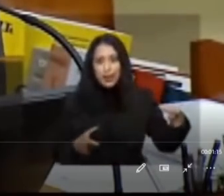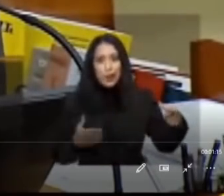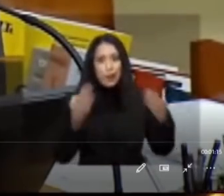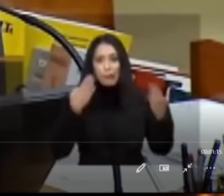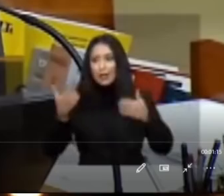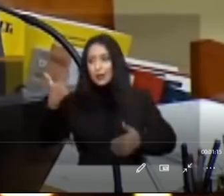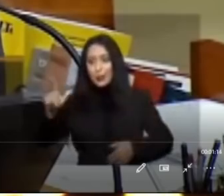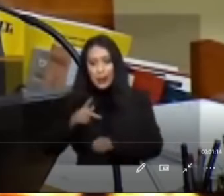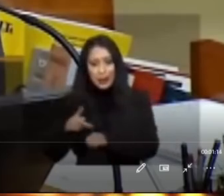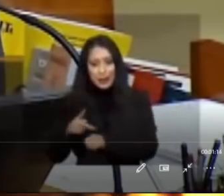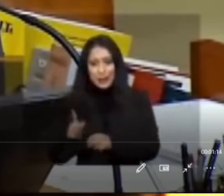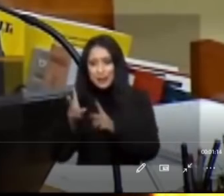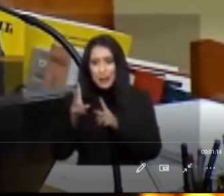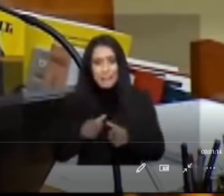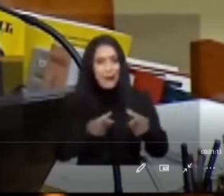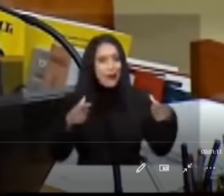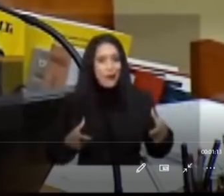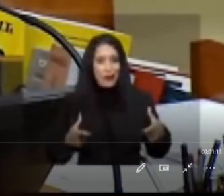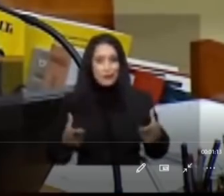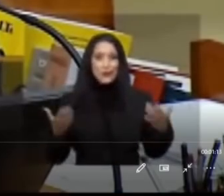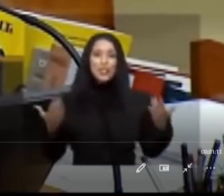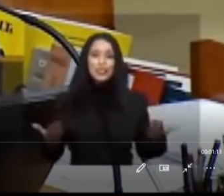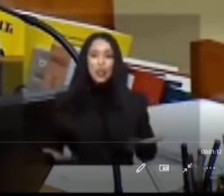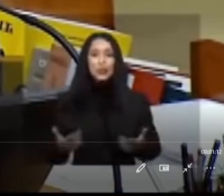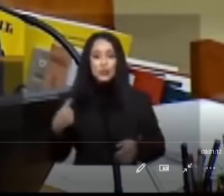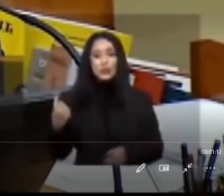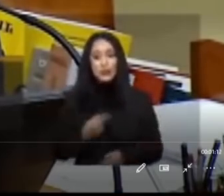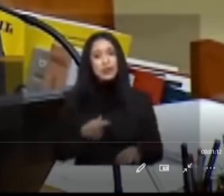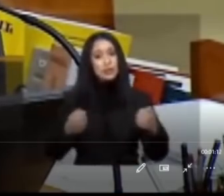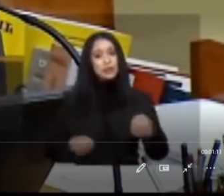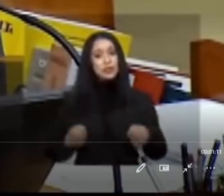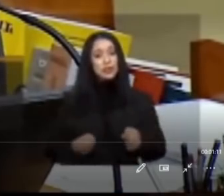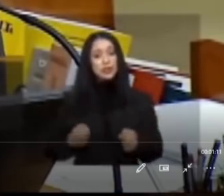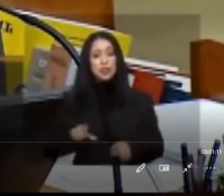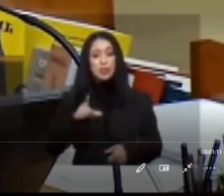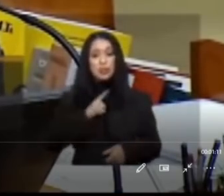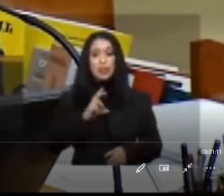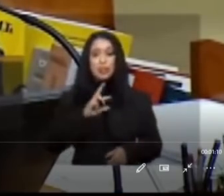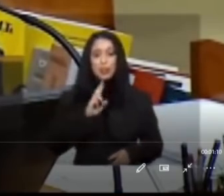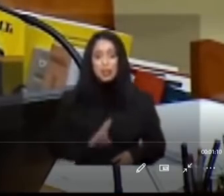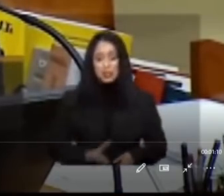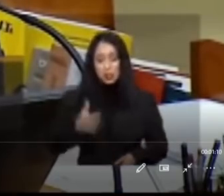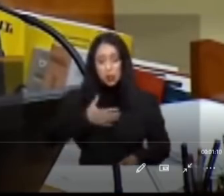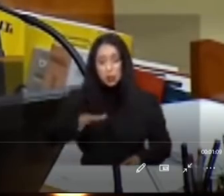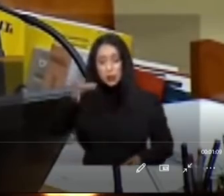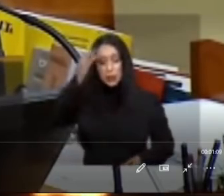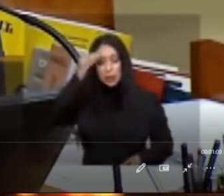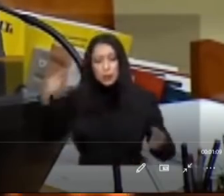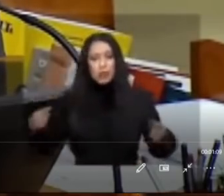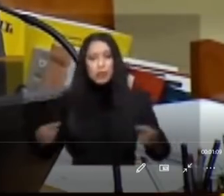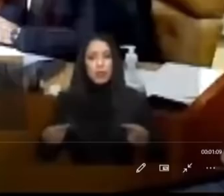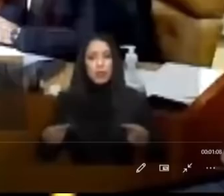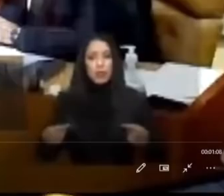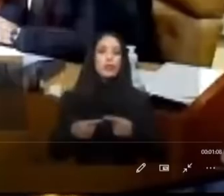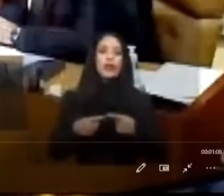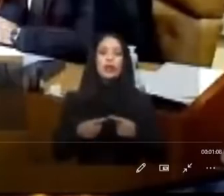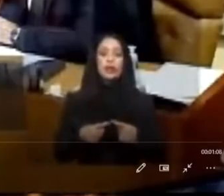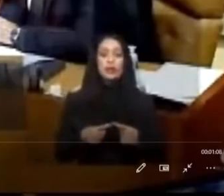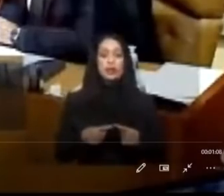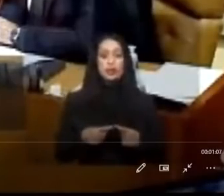do que muitos países exatamente nós precisamos para ter uma resposta a me ouvir adequada essa